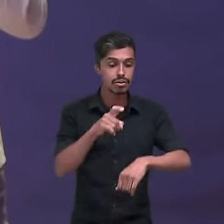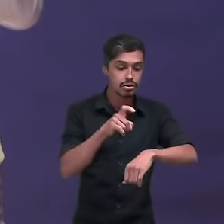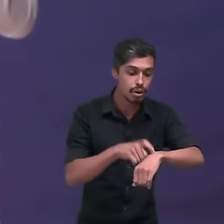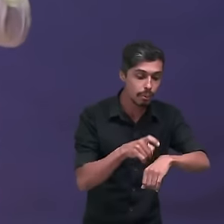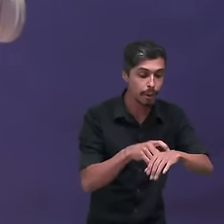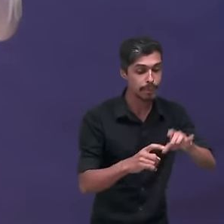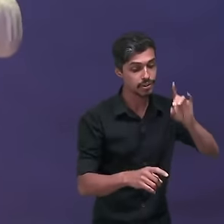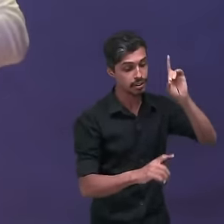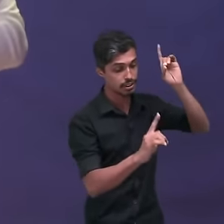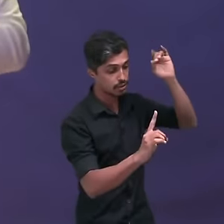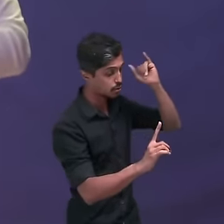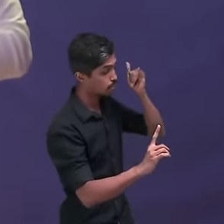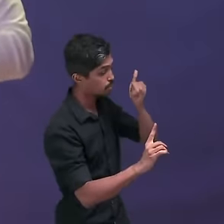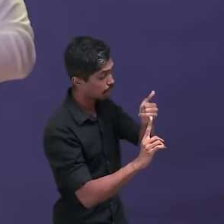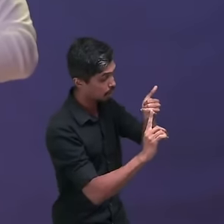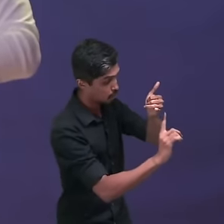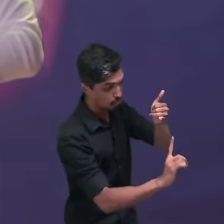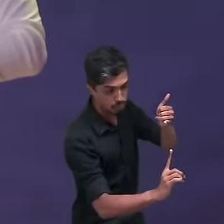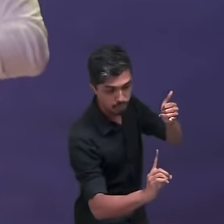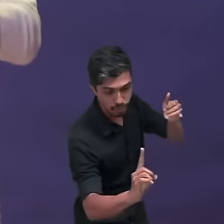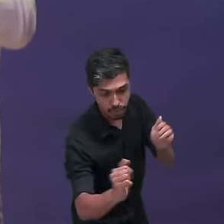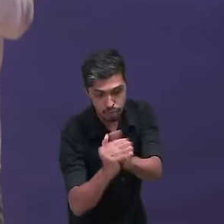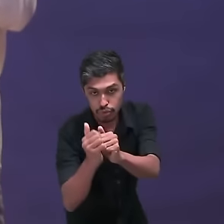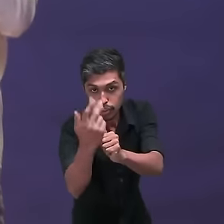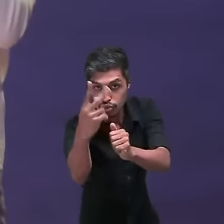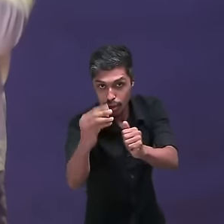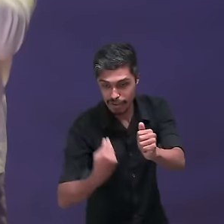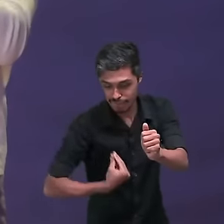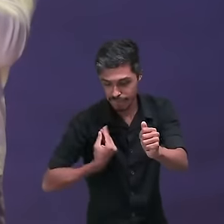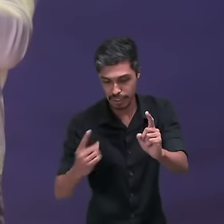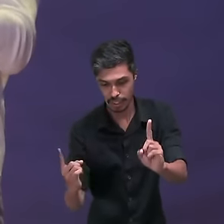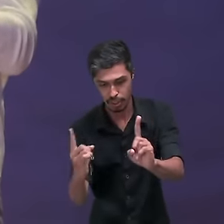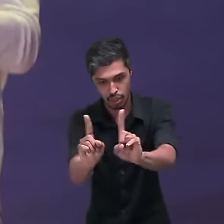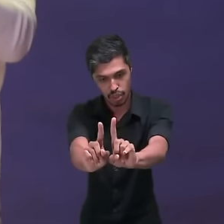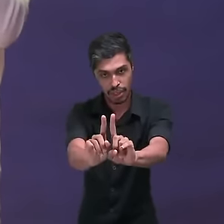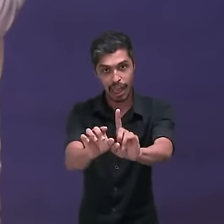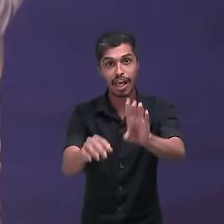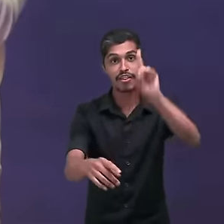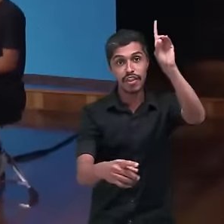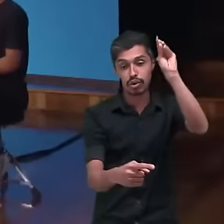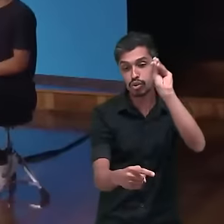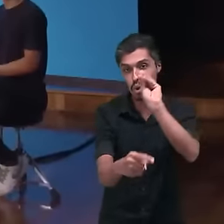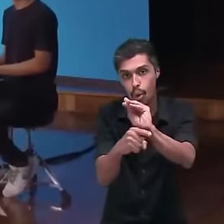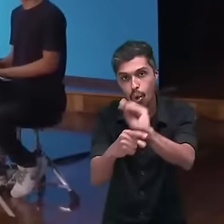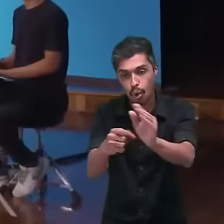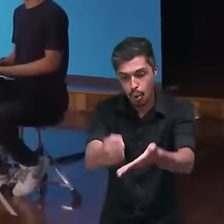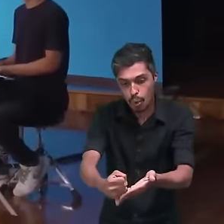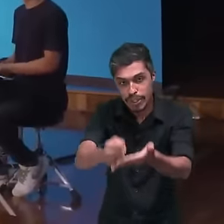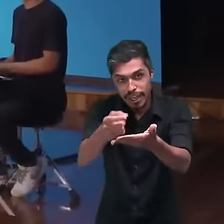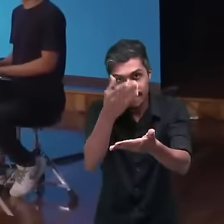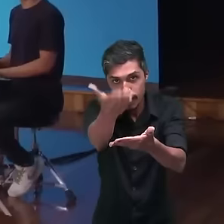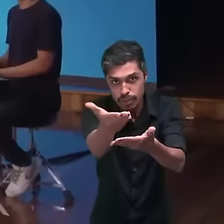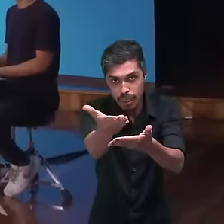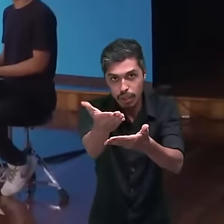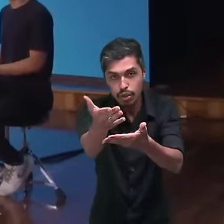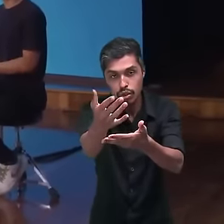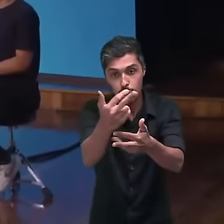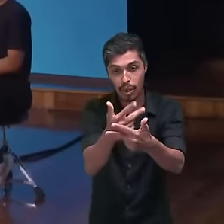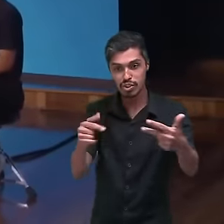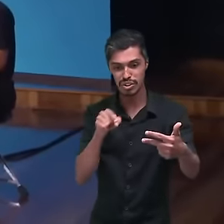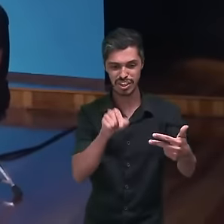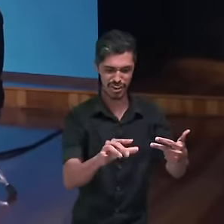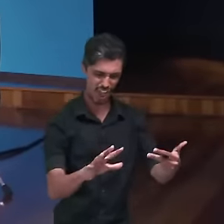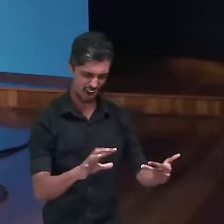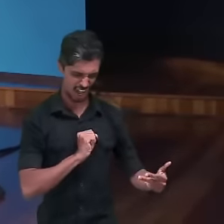um profeta na sua vida, Deus vai alimentar você, sustentar você com o que você